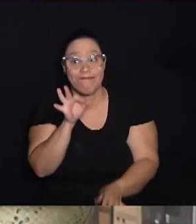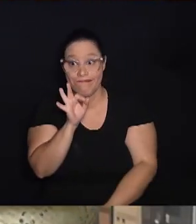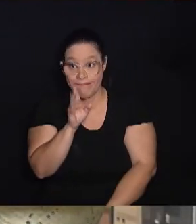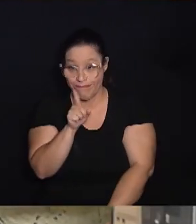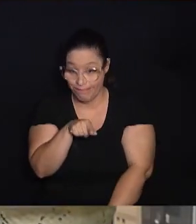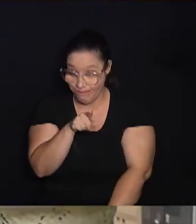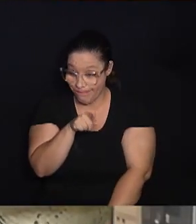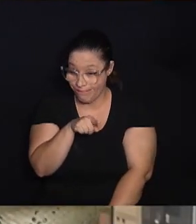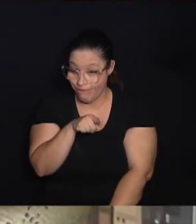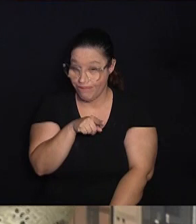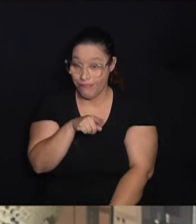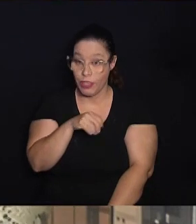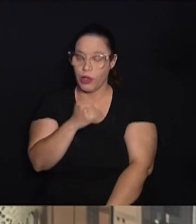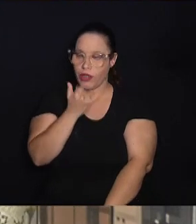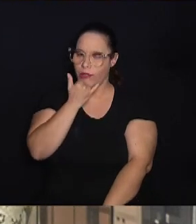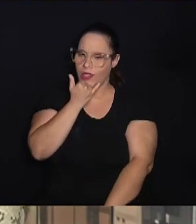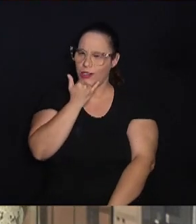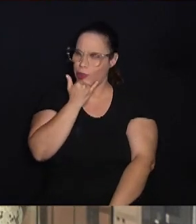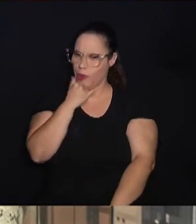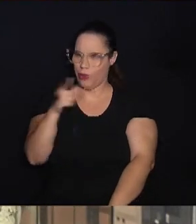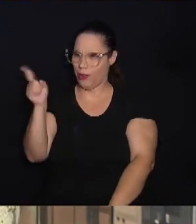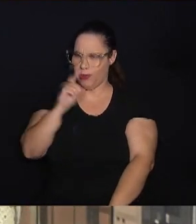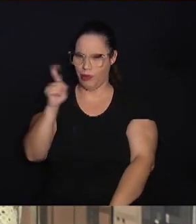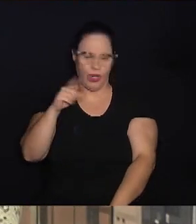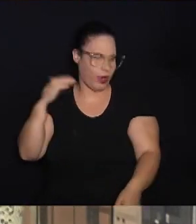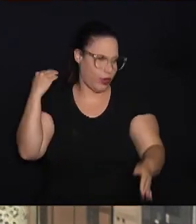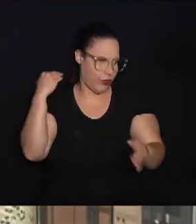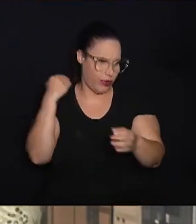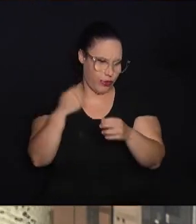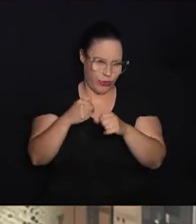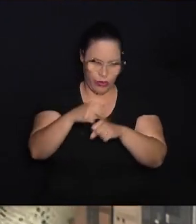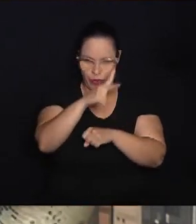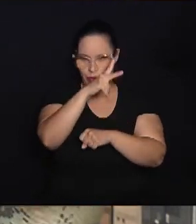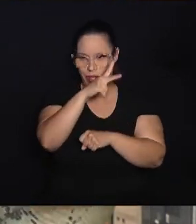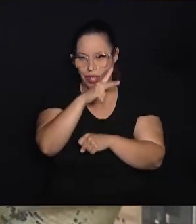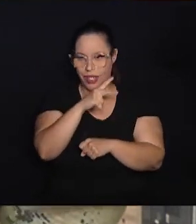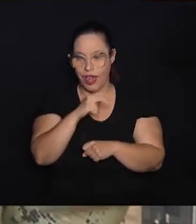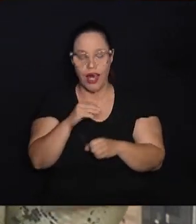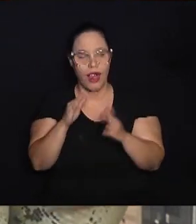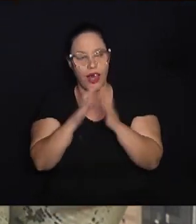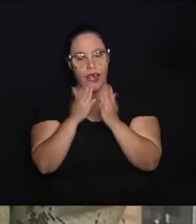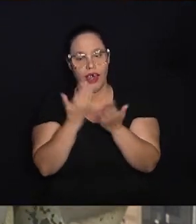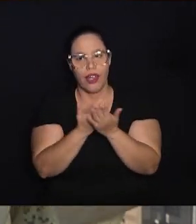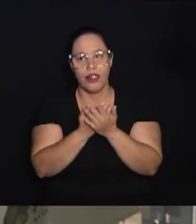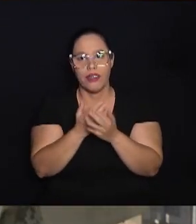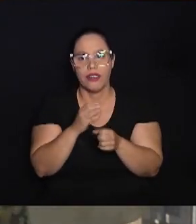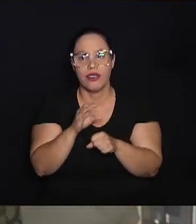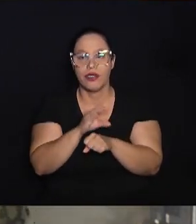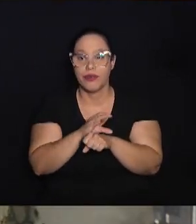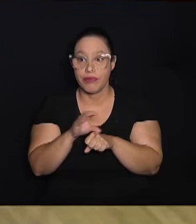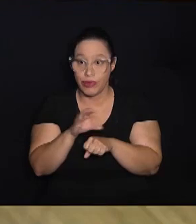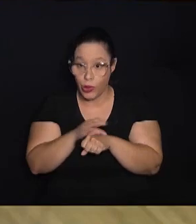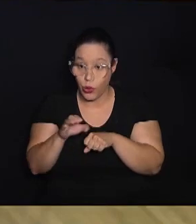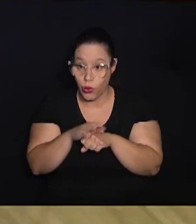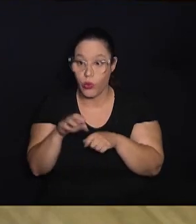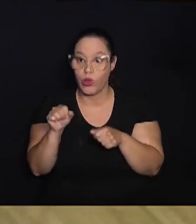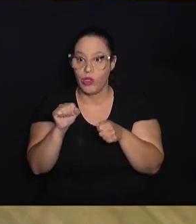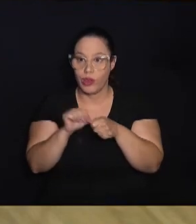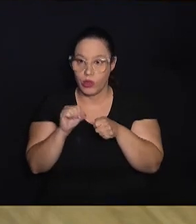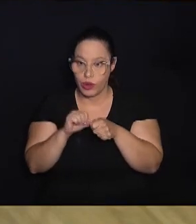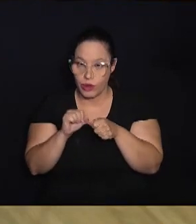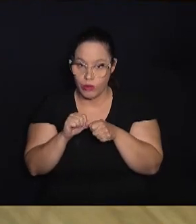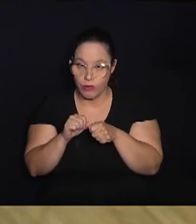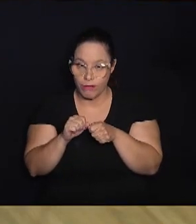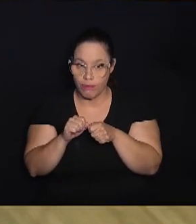desculpa se tem esse sonho já corre para uma escola vai aprender começa a se aventurar nesse universo Não na verdade